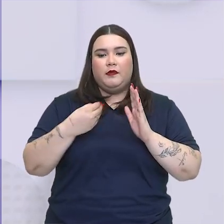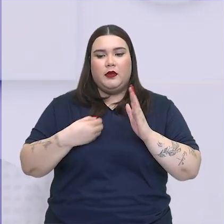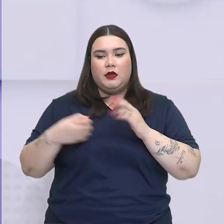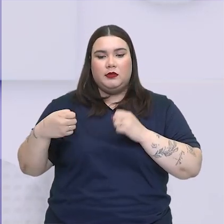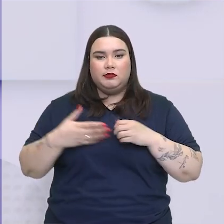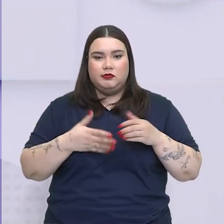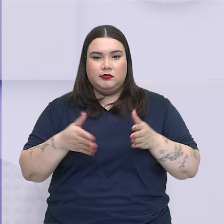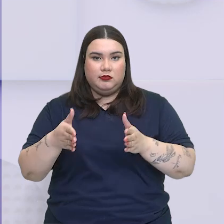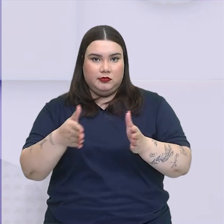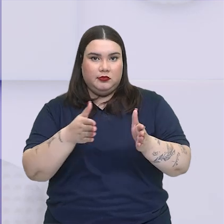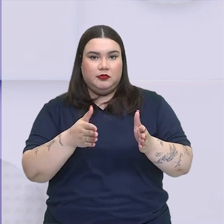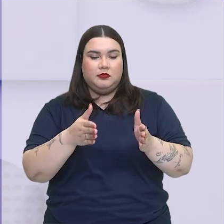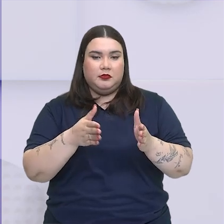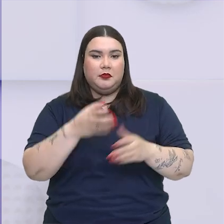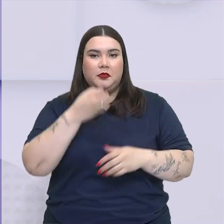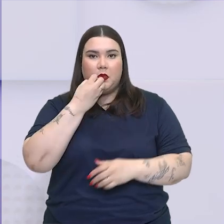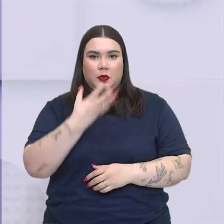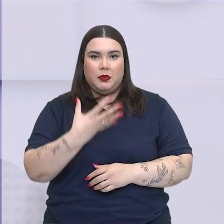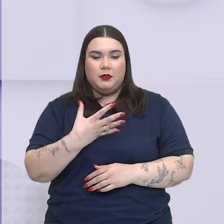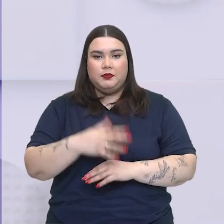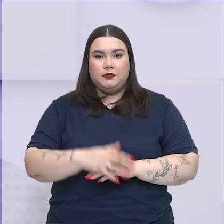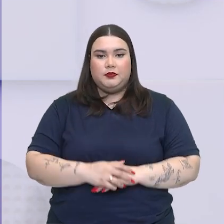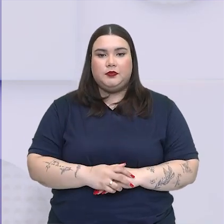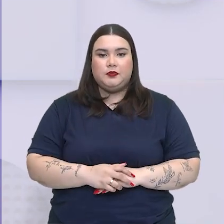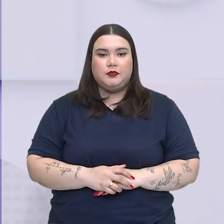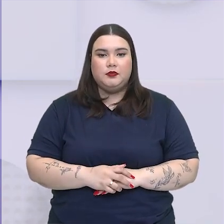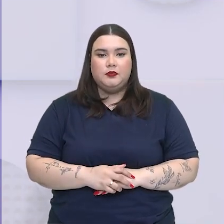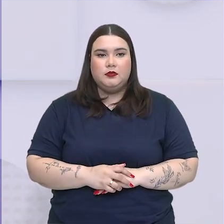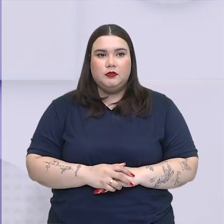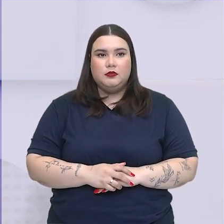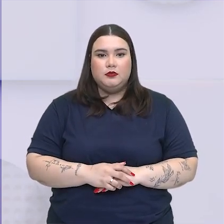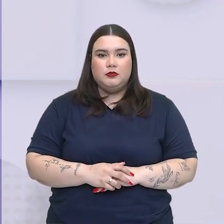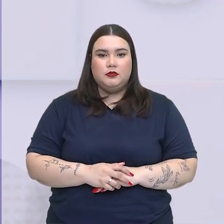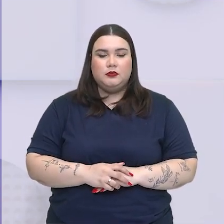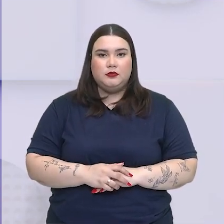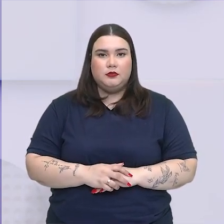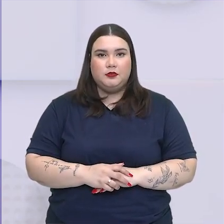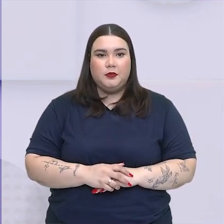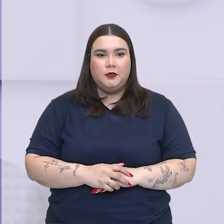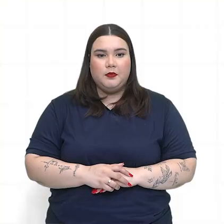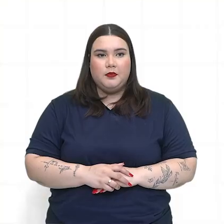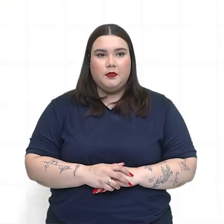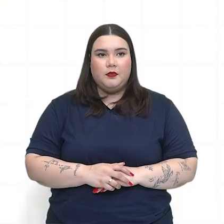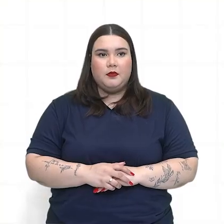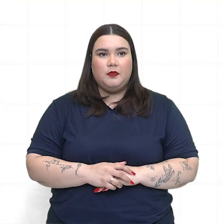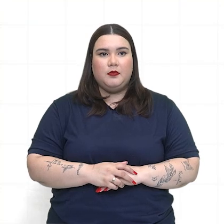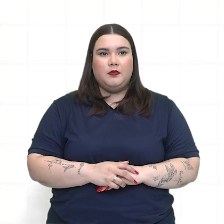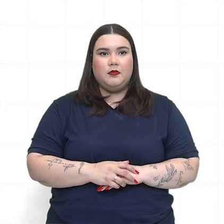caminho. Ok? Vamos voltar para aquela mesma cartela, por gentileza.